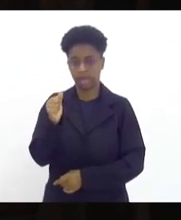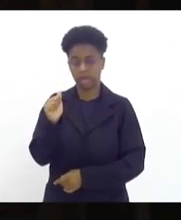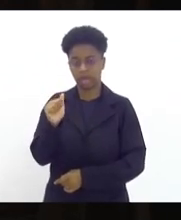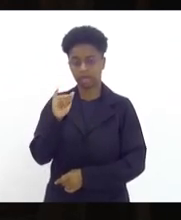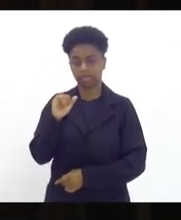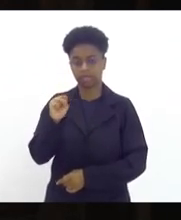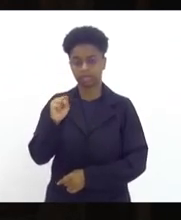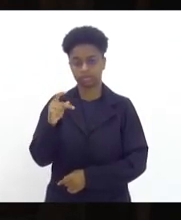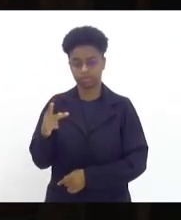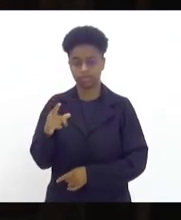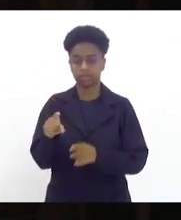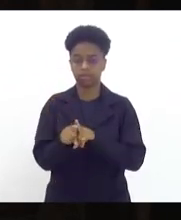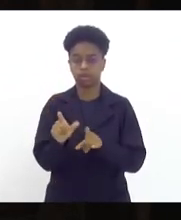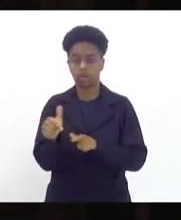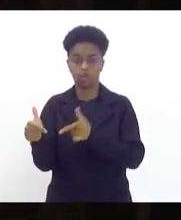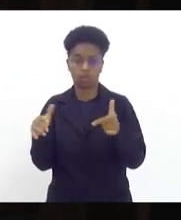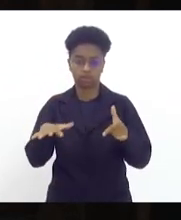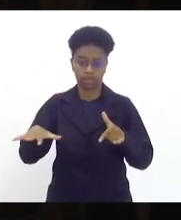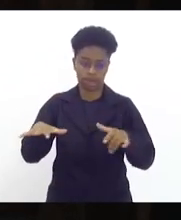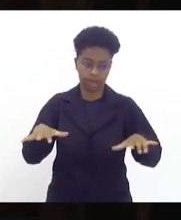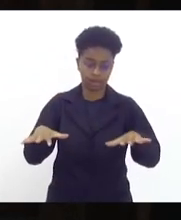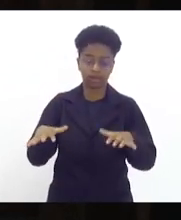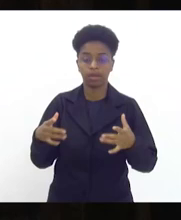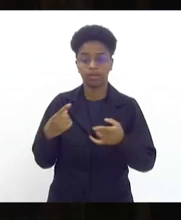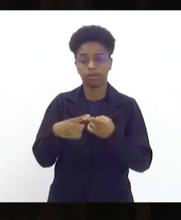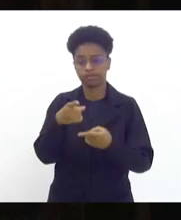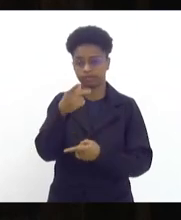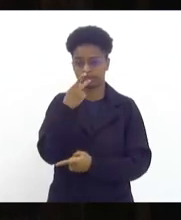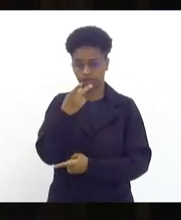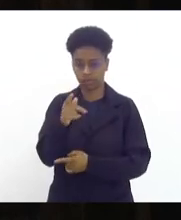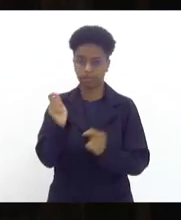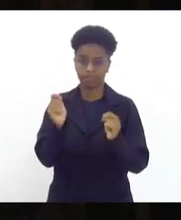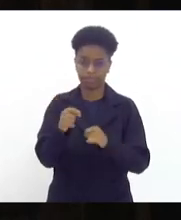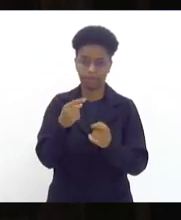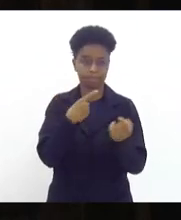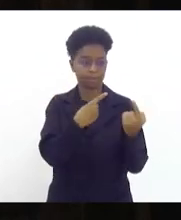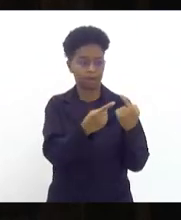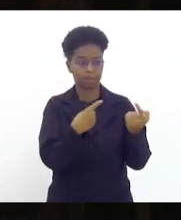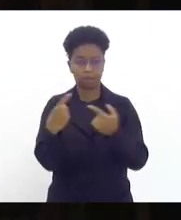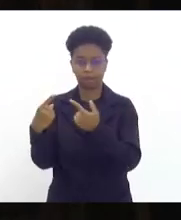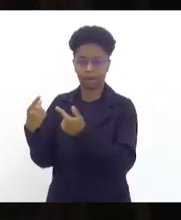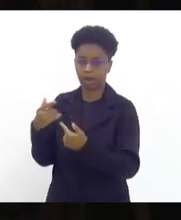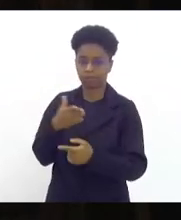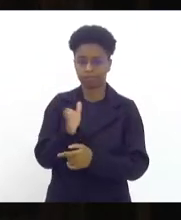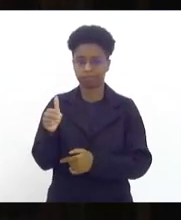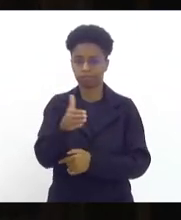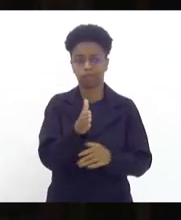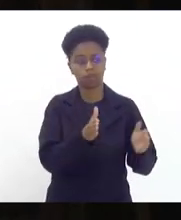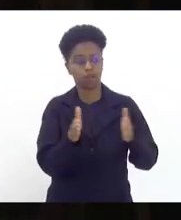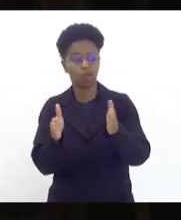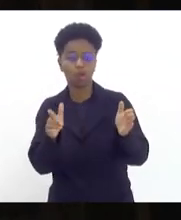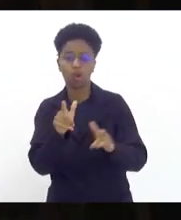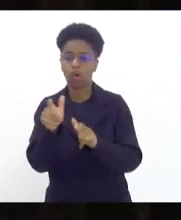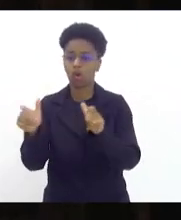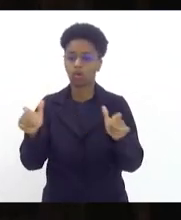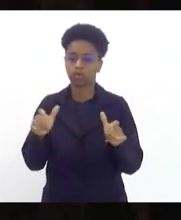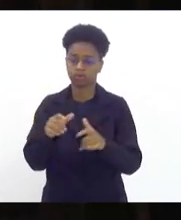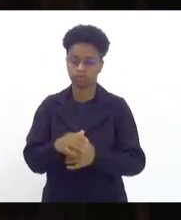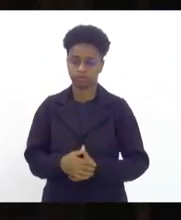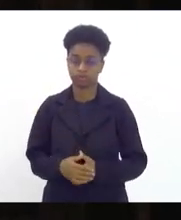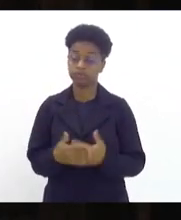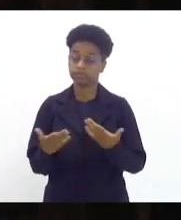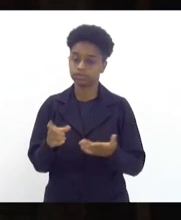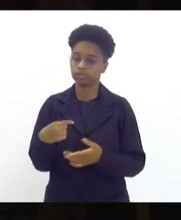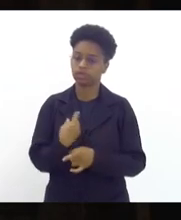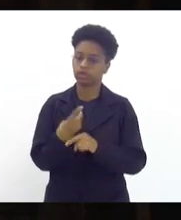áreas porque como eu sou mesmo falou a Tijuca é uma passagem por todos esses locais então a gente já faz o